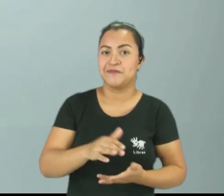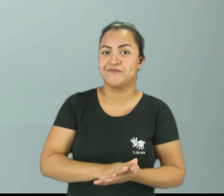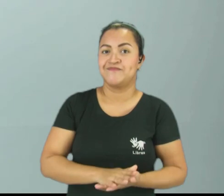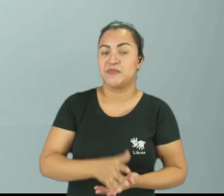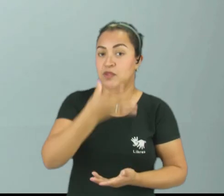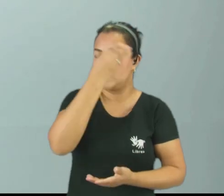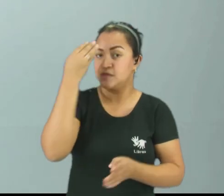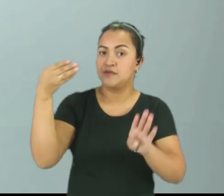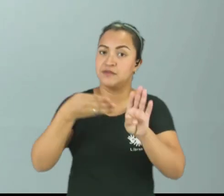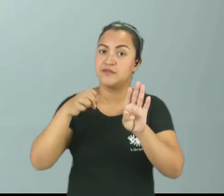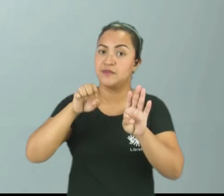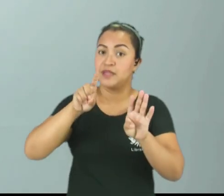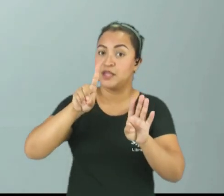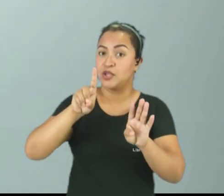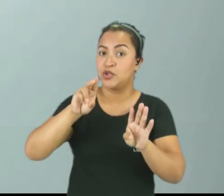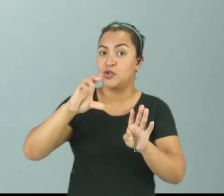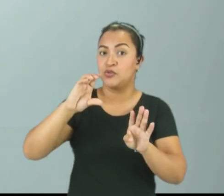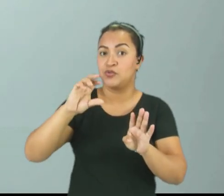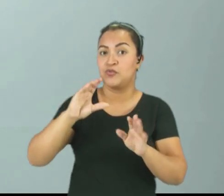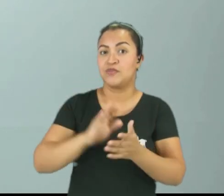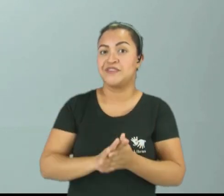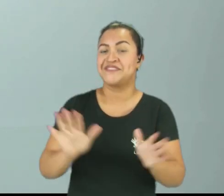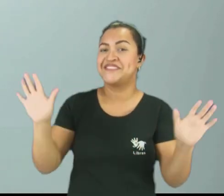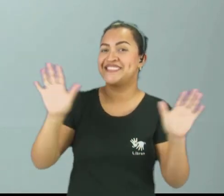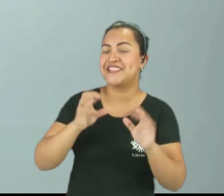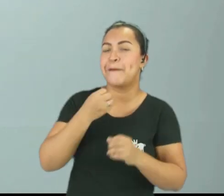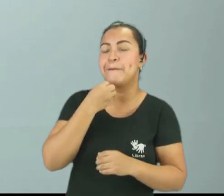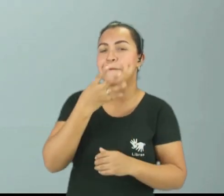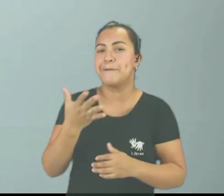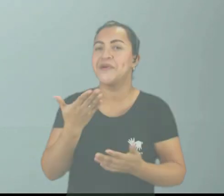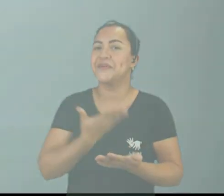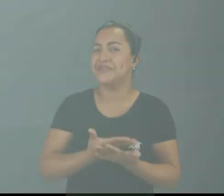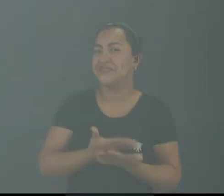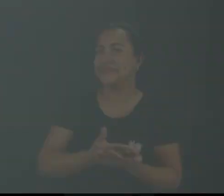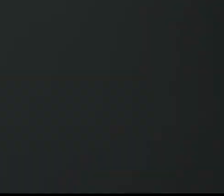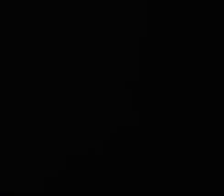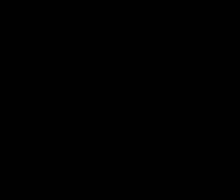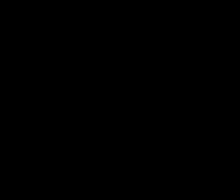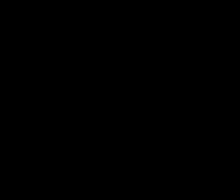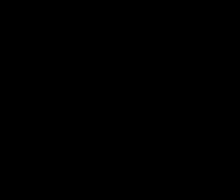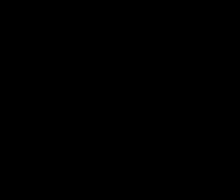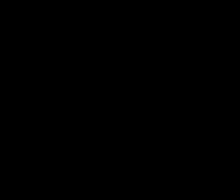tá bom? Não esqueçam de acessar a plataforma Eduque e tenham todos uma boa aula.